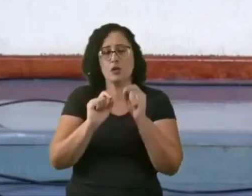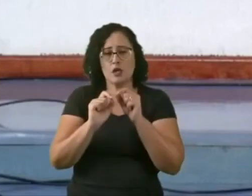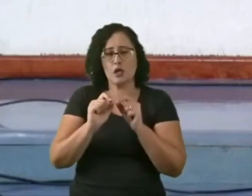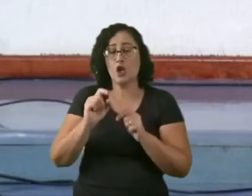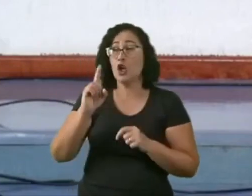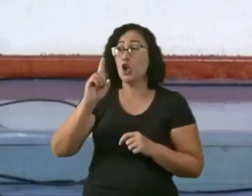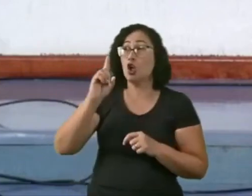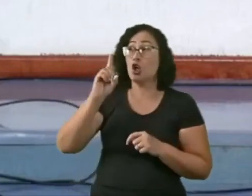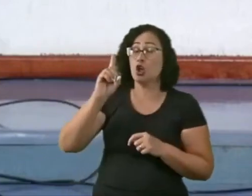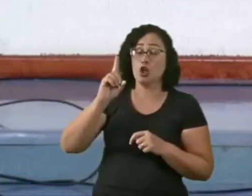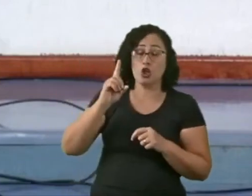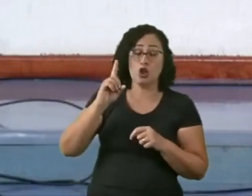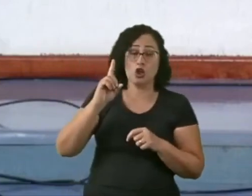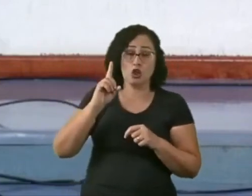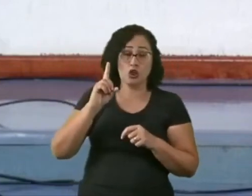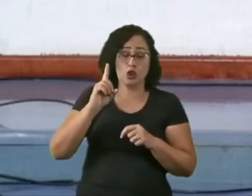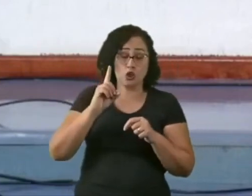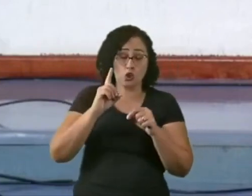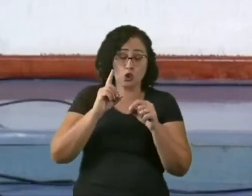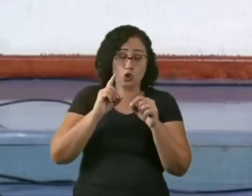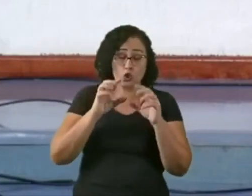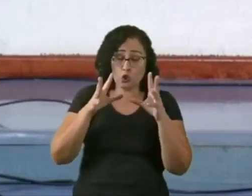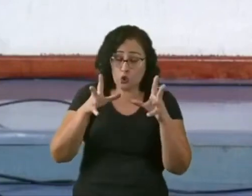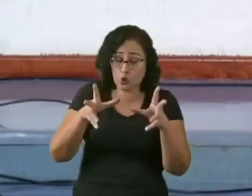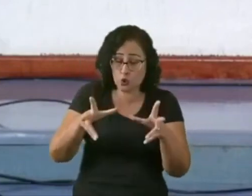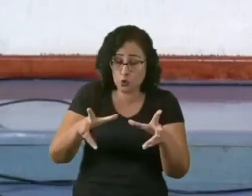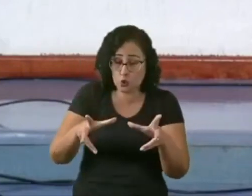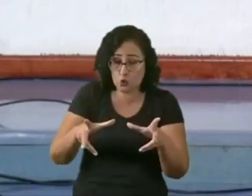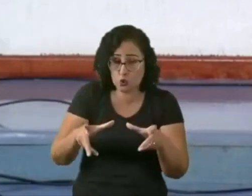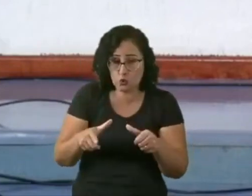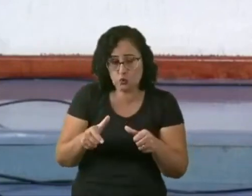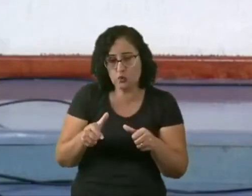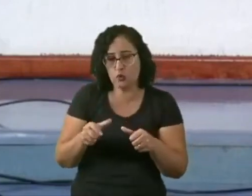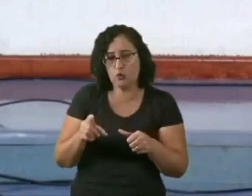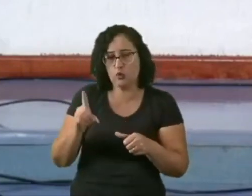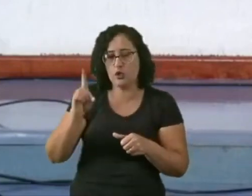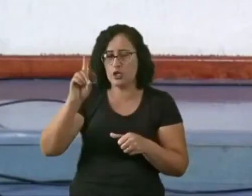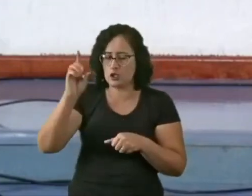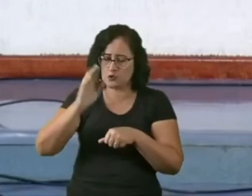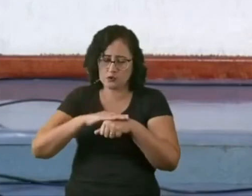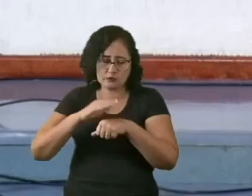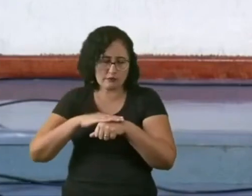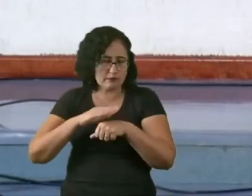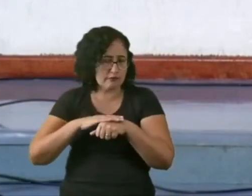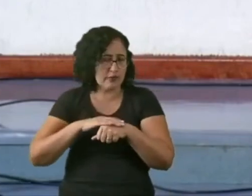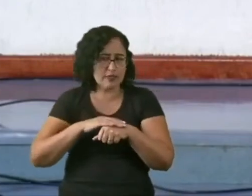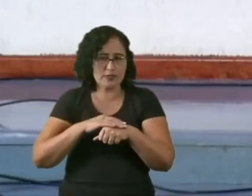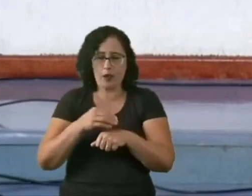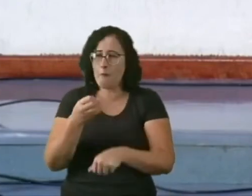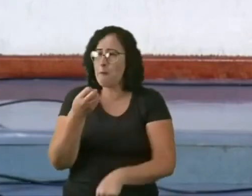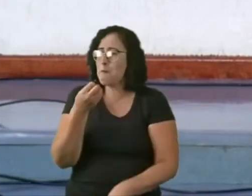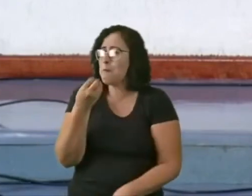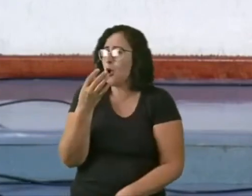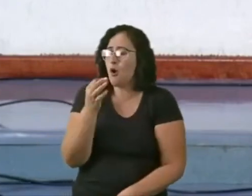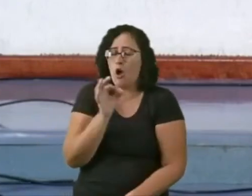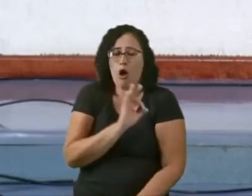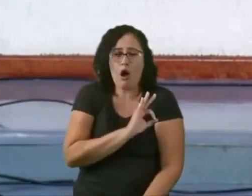é bom. Tudo que Ele fez até hoje foi bom. Tudo que Ele